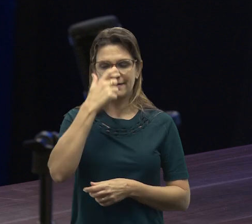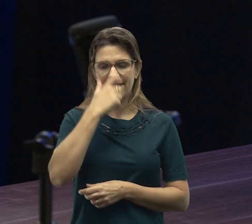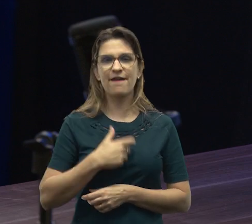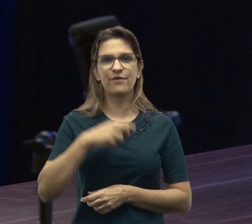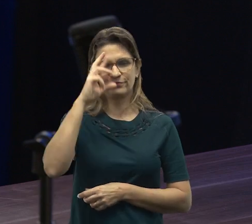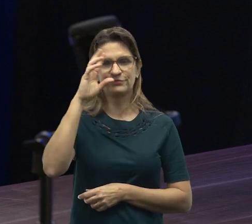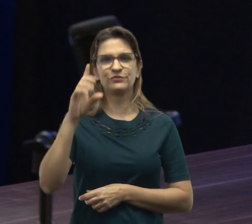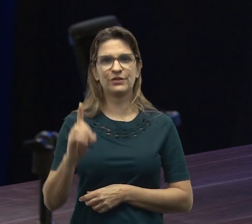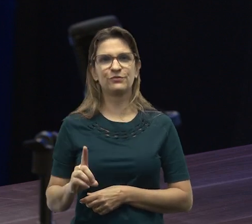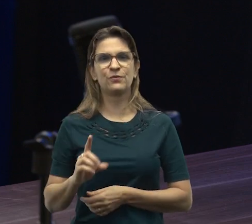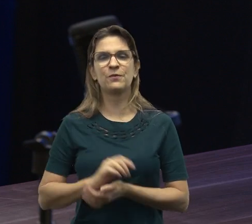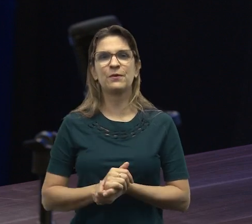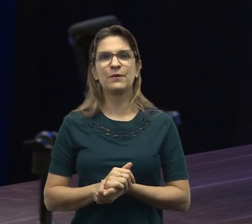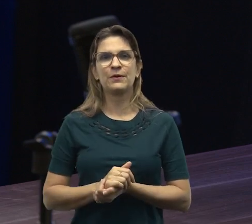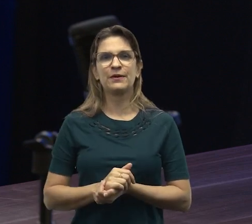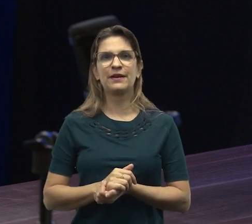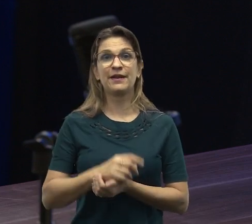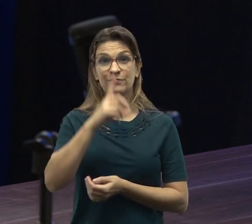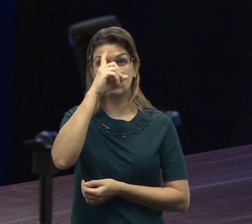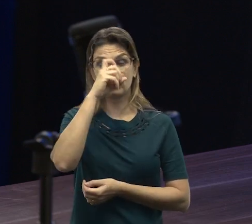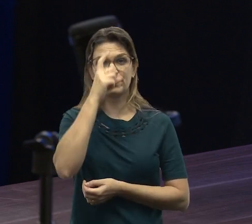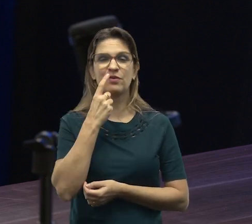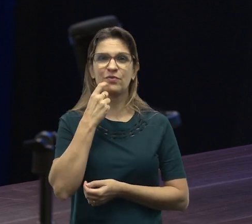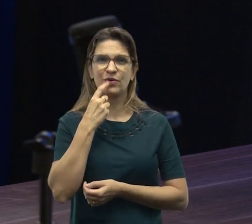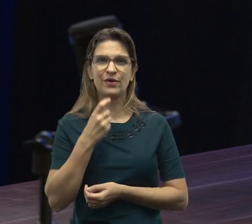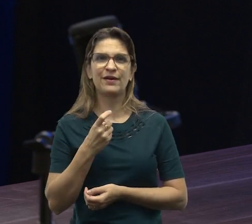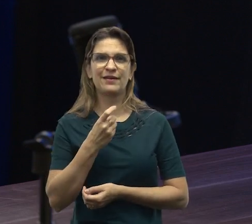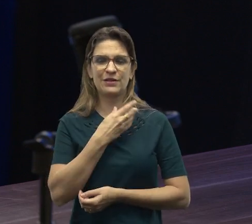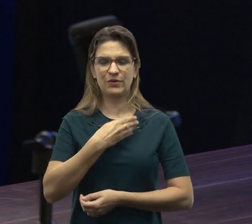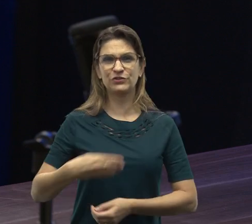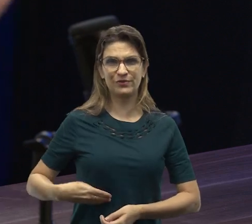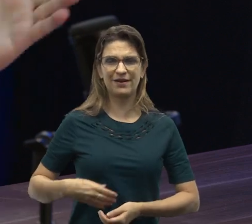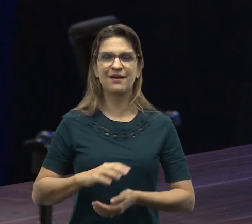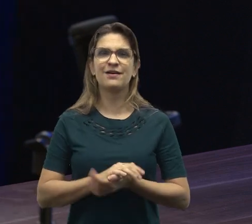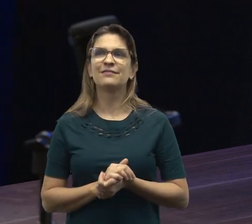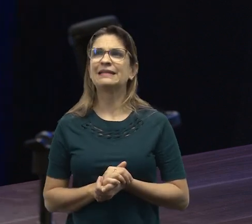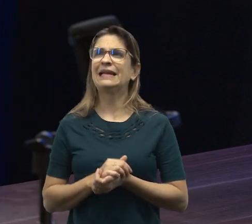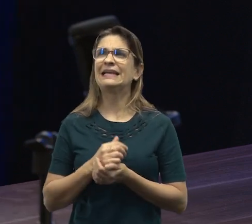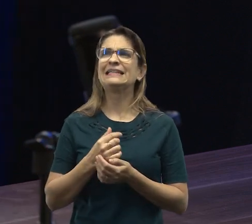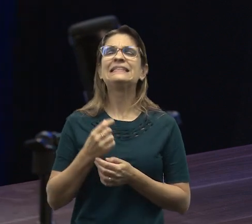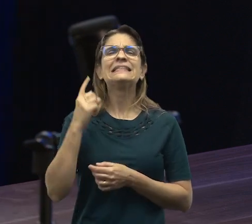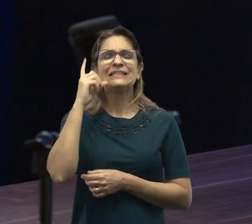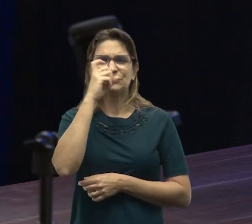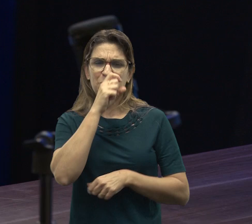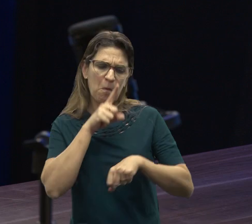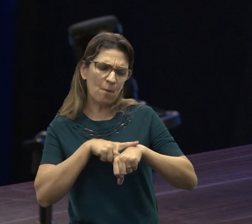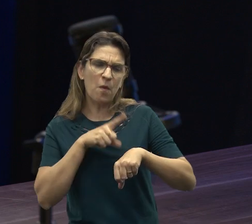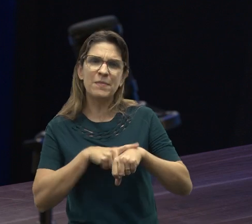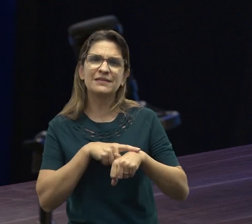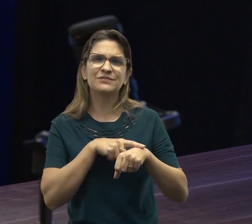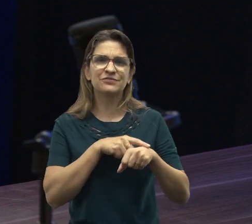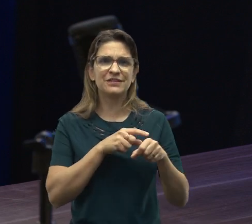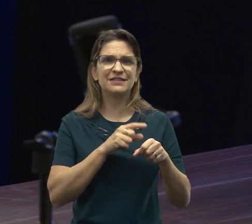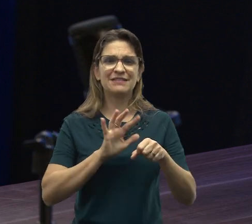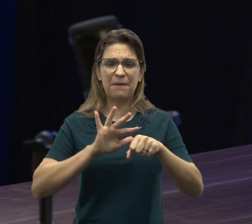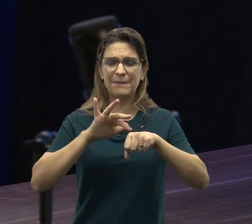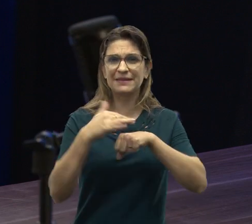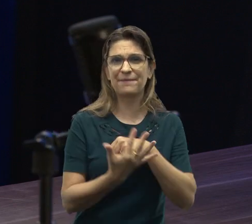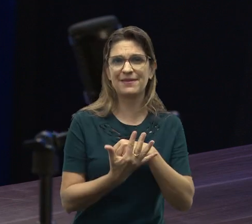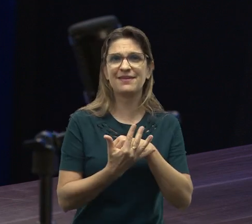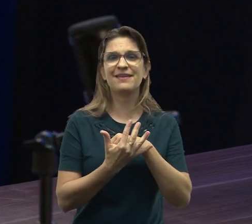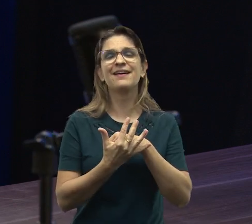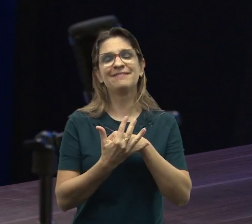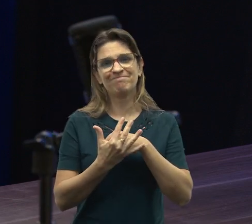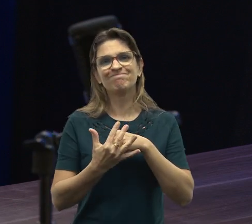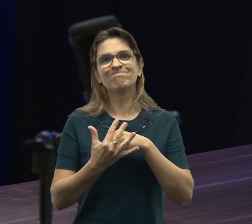numa época bastante difícil, foi no meio da pandemia, com a saída da outra diretora.